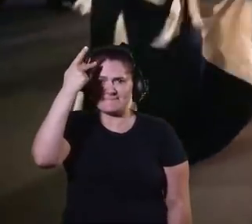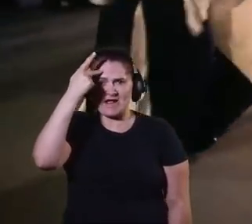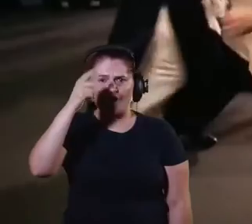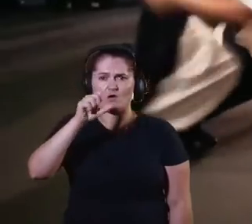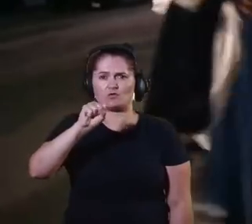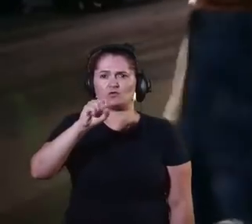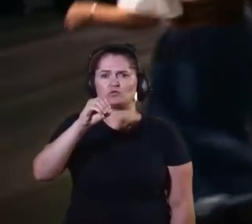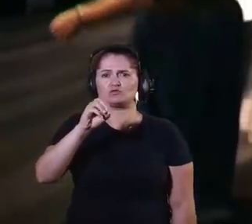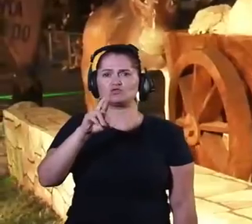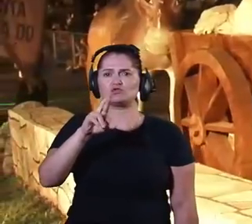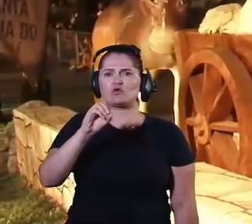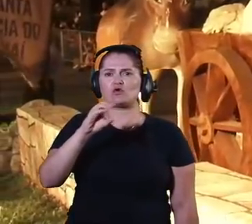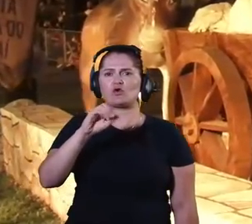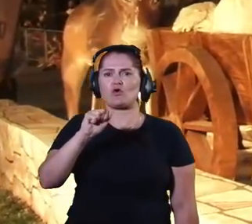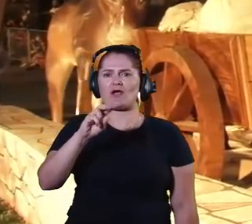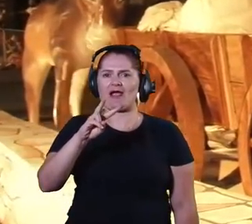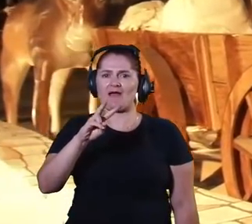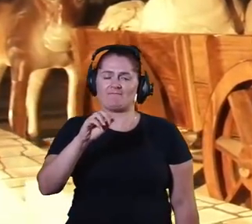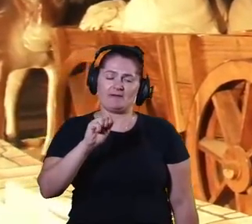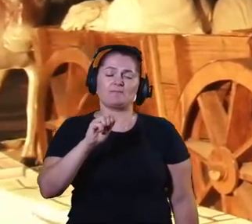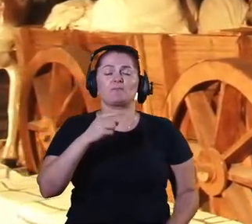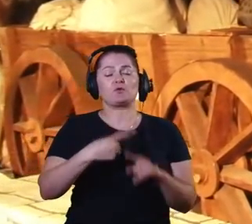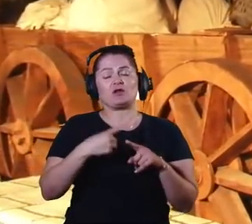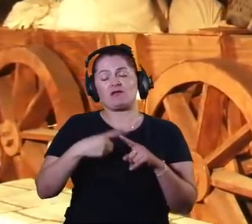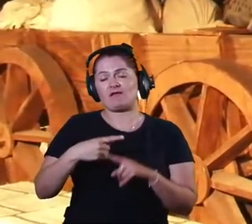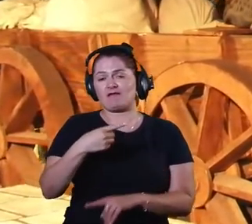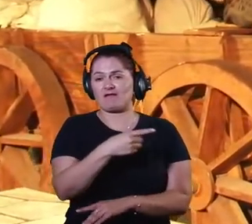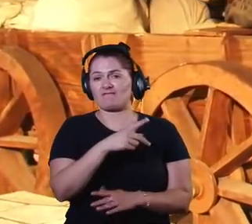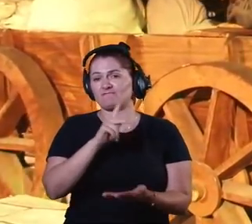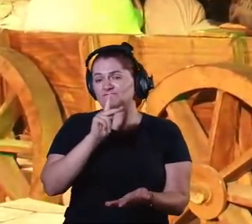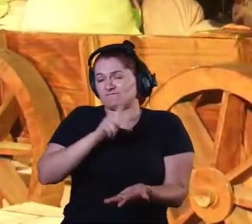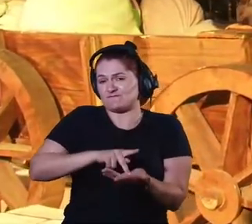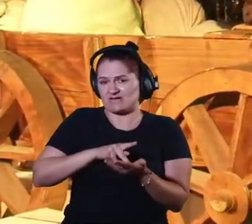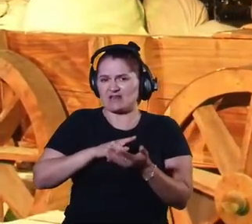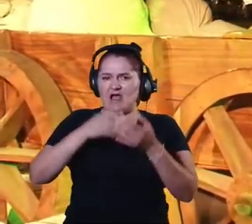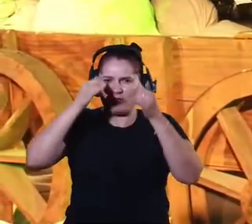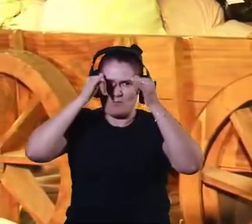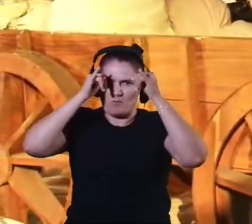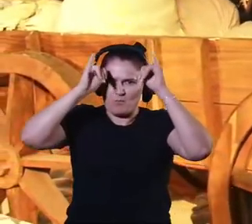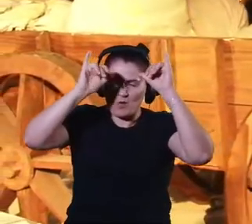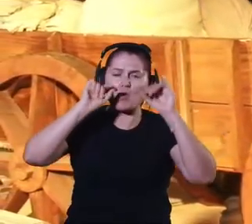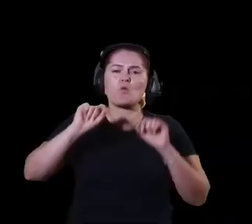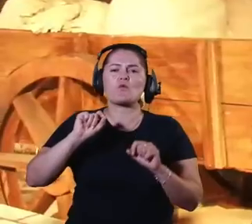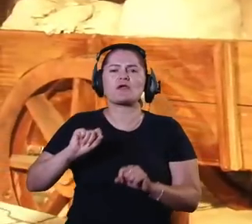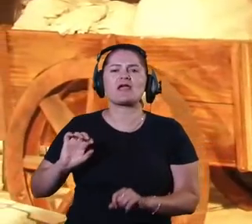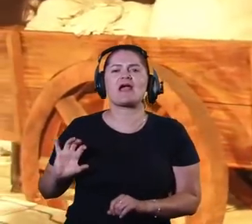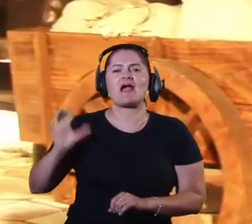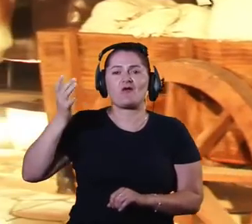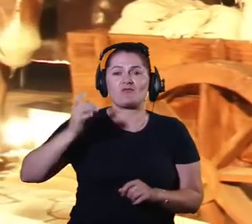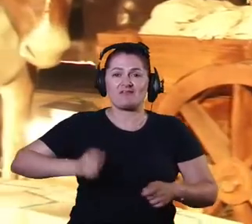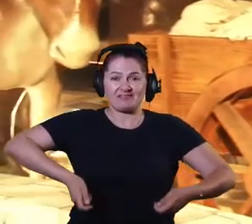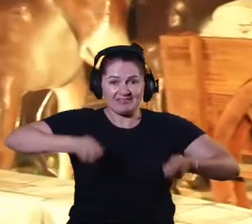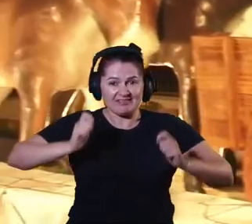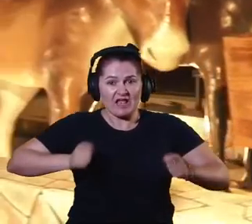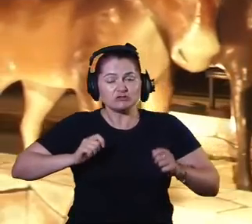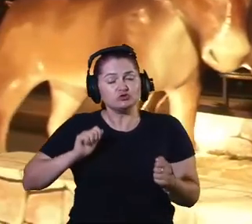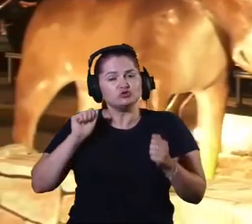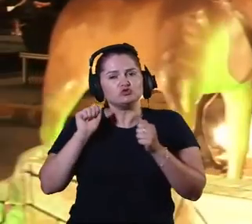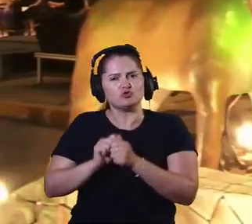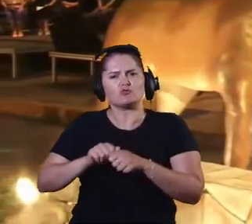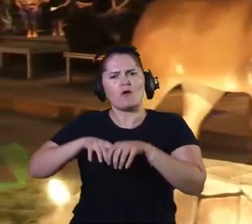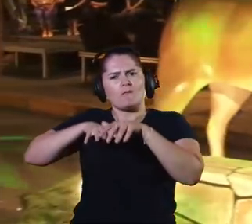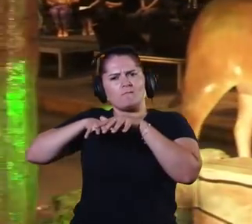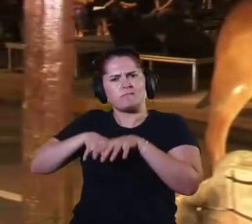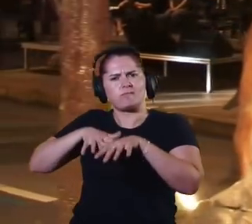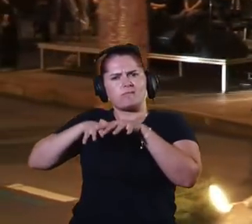porque o gado captado da vacaria de cima da serra eram levados pelos tropeiros e meses e meses